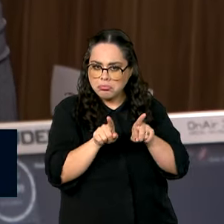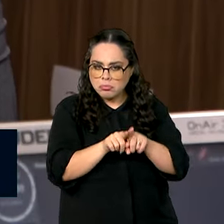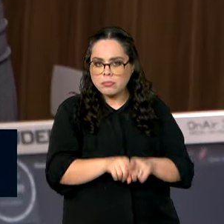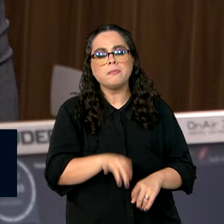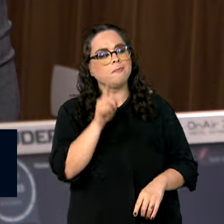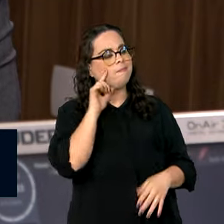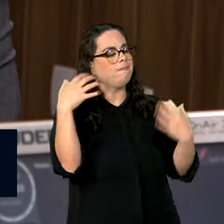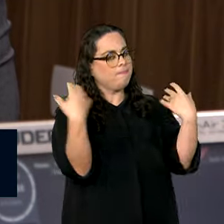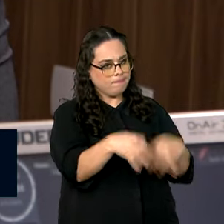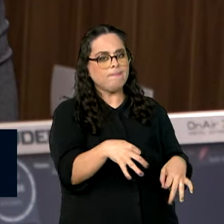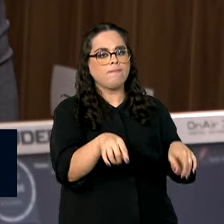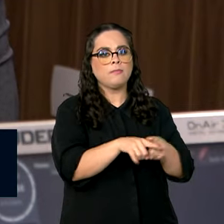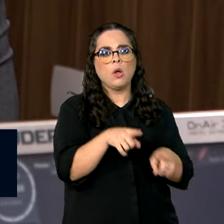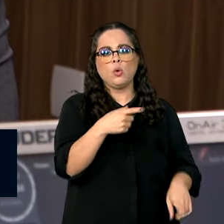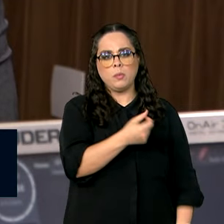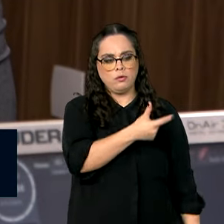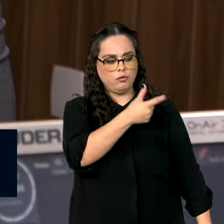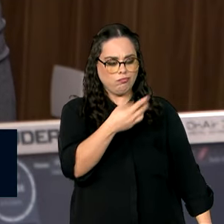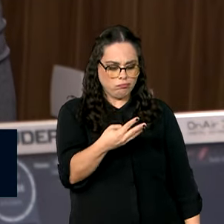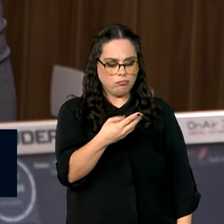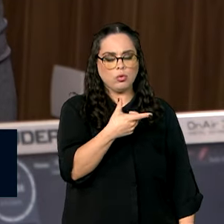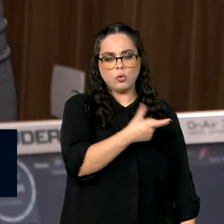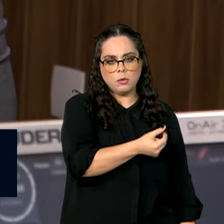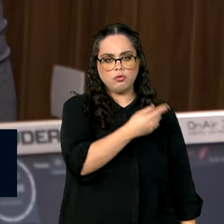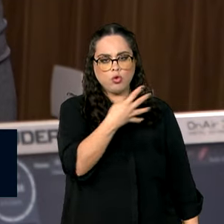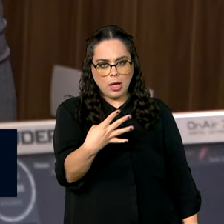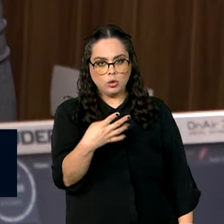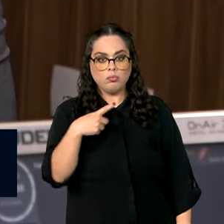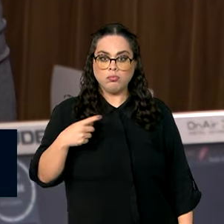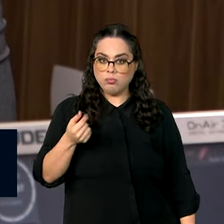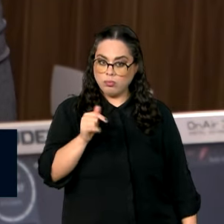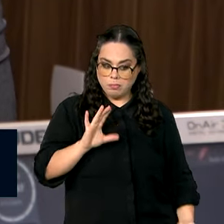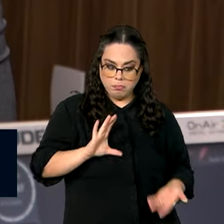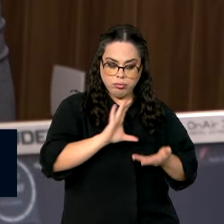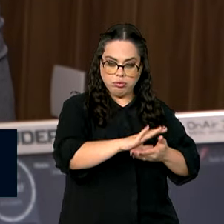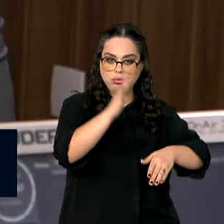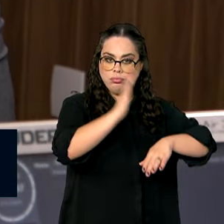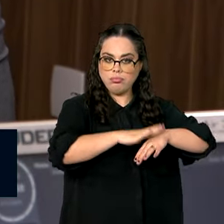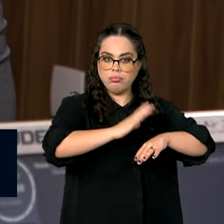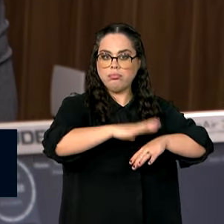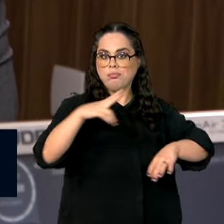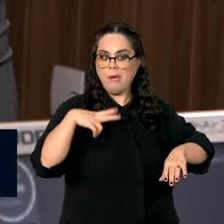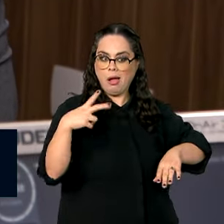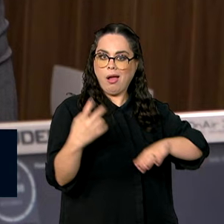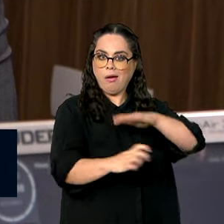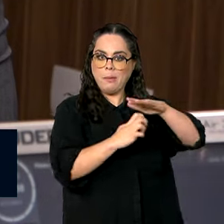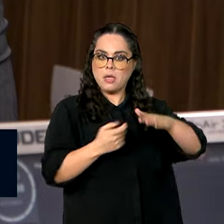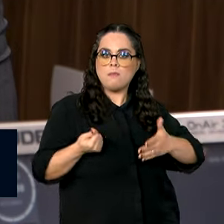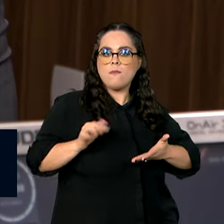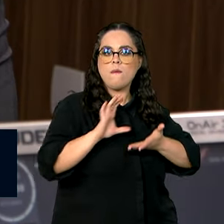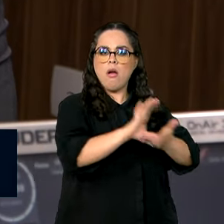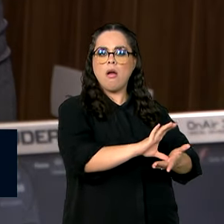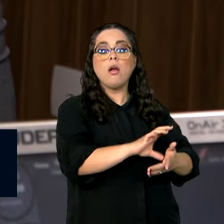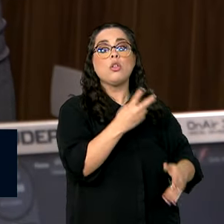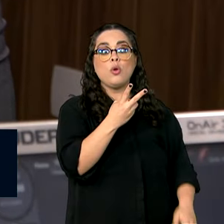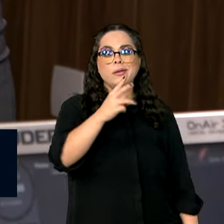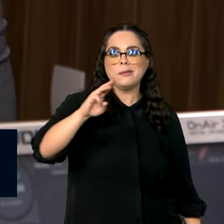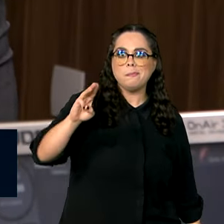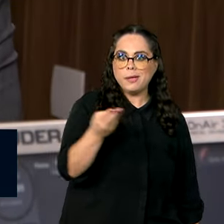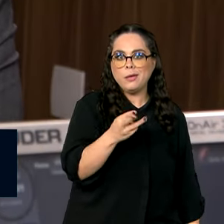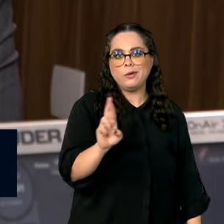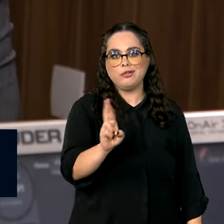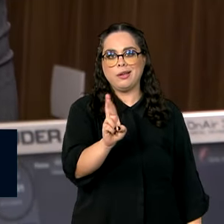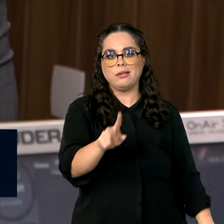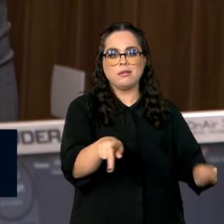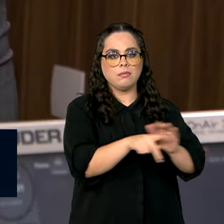de 2023 e 24 a gente já investiu nos correios com recursos próprios R 2 bilhões de reais paraa modernização do nosso Parque